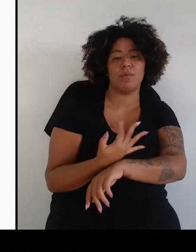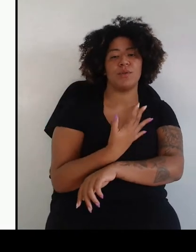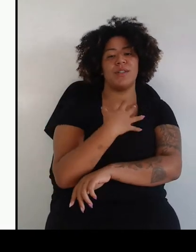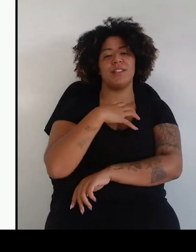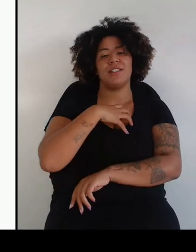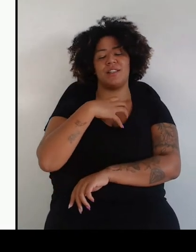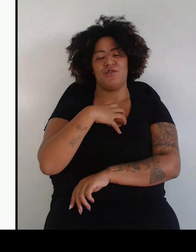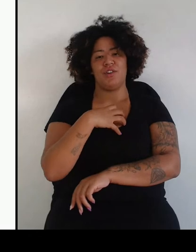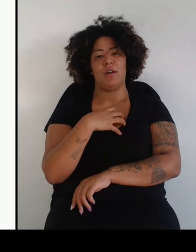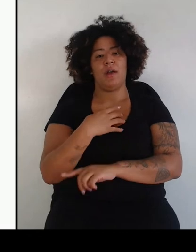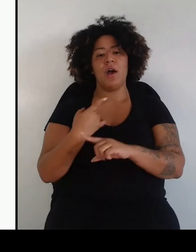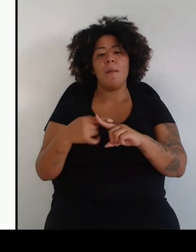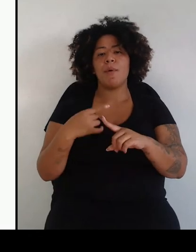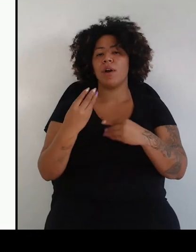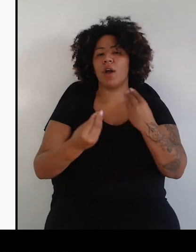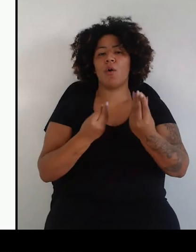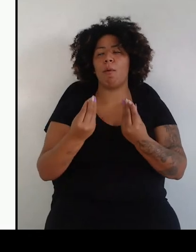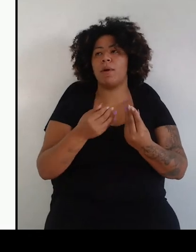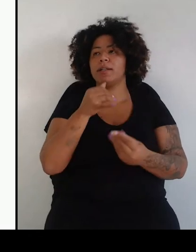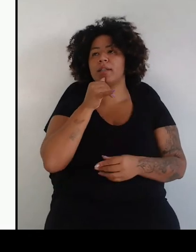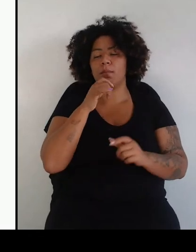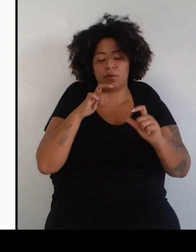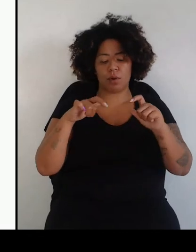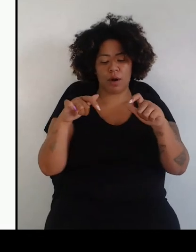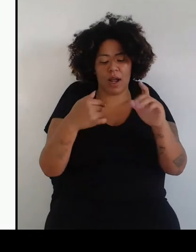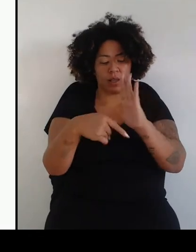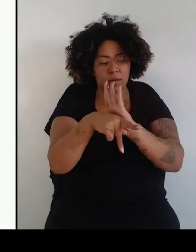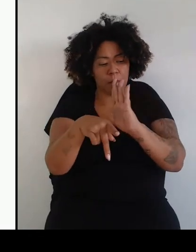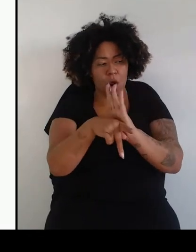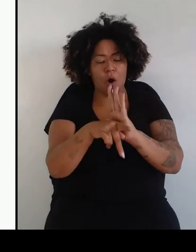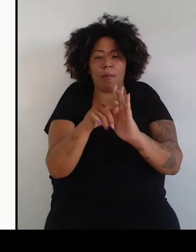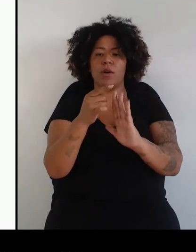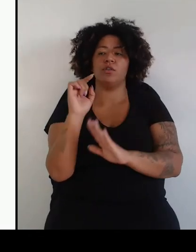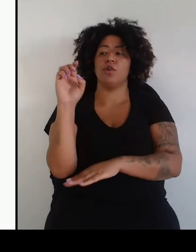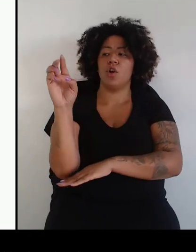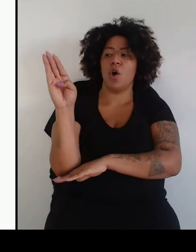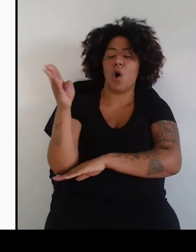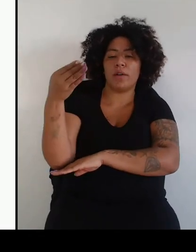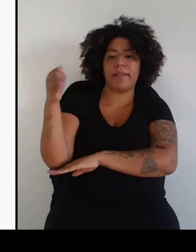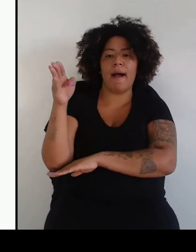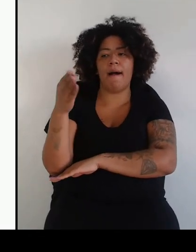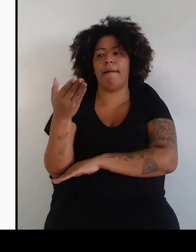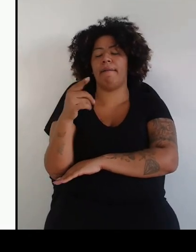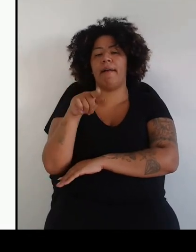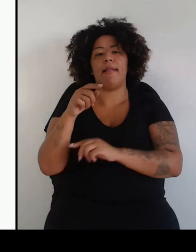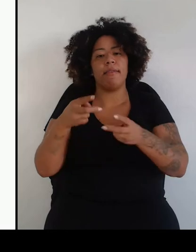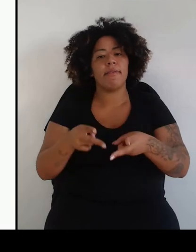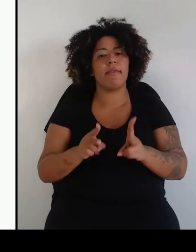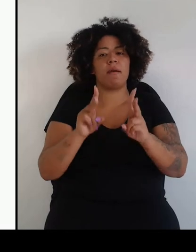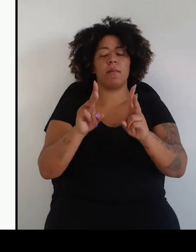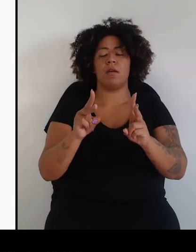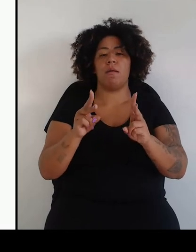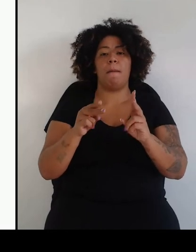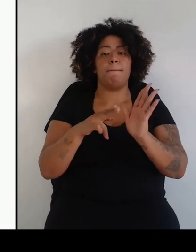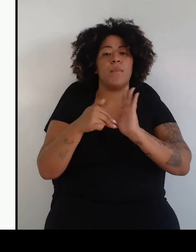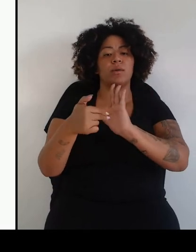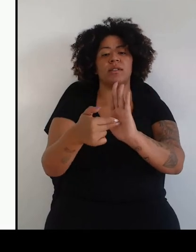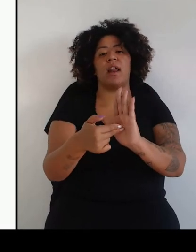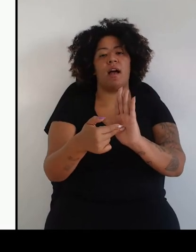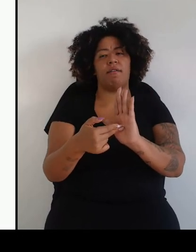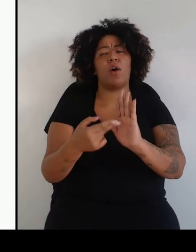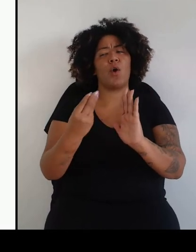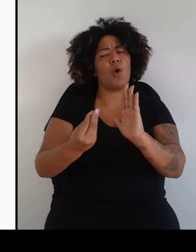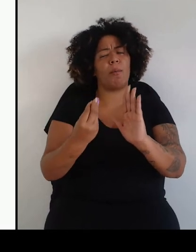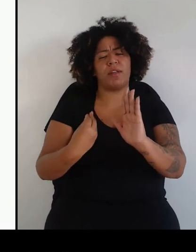sugerindo quartos de hotel e mostrando um pouco essa abordagem que bacon tinha em relação à vida não